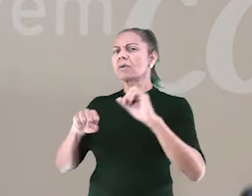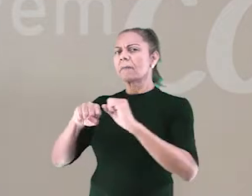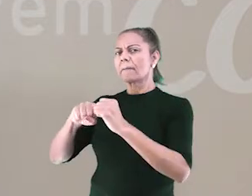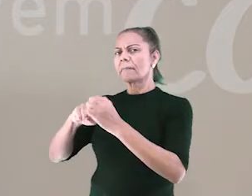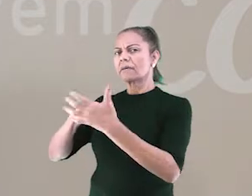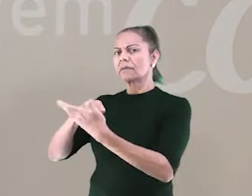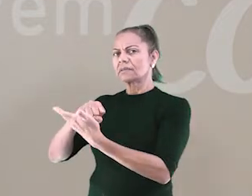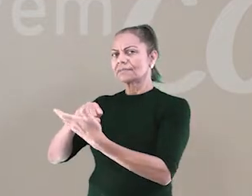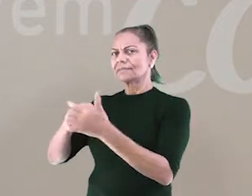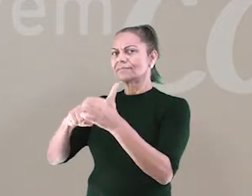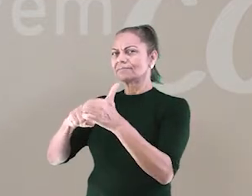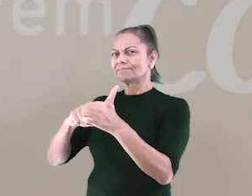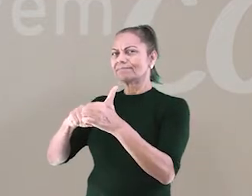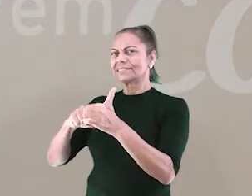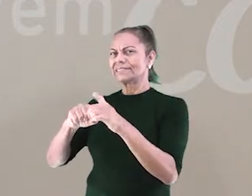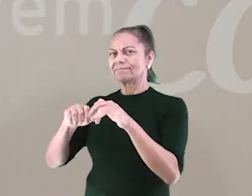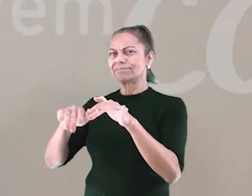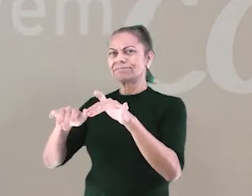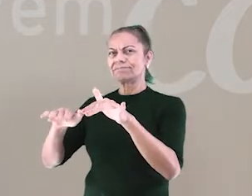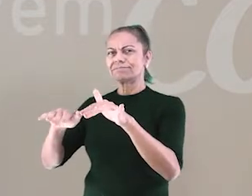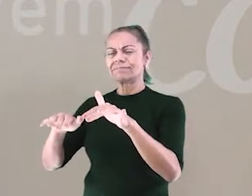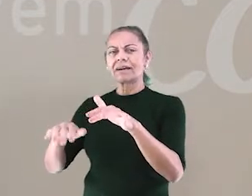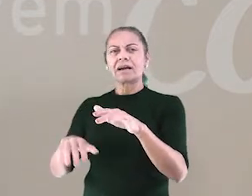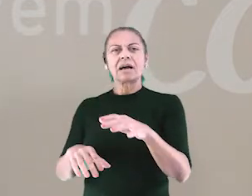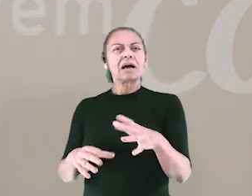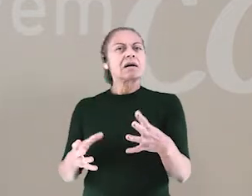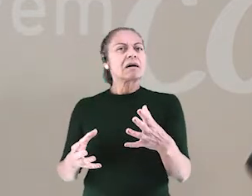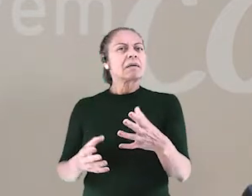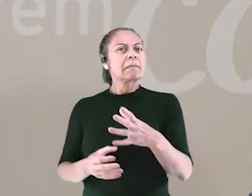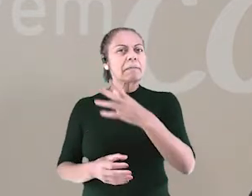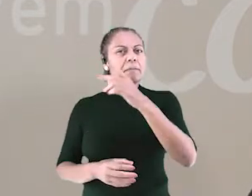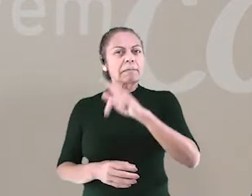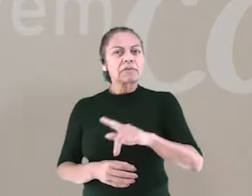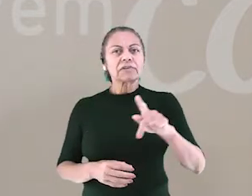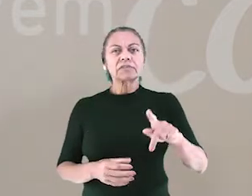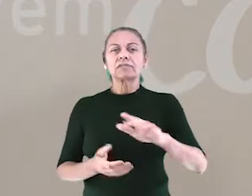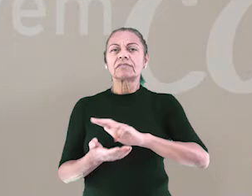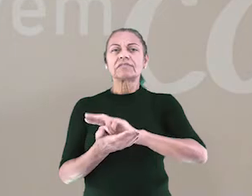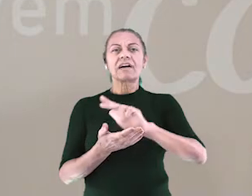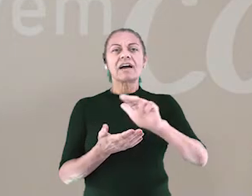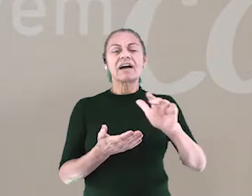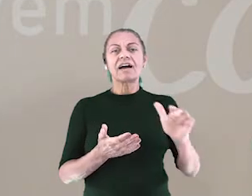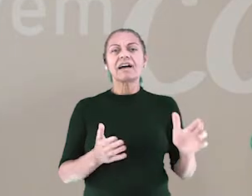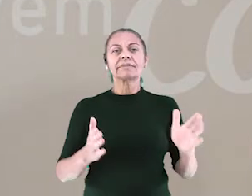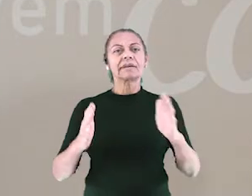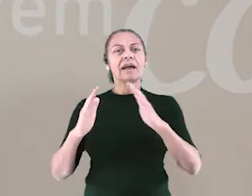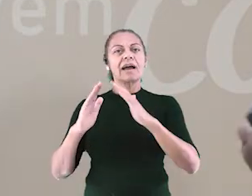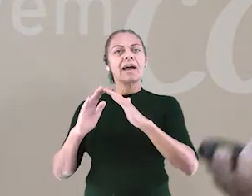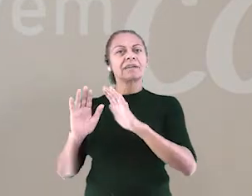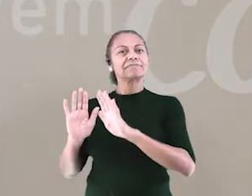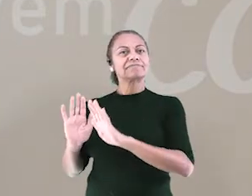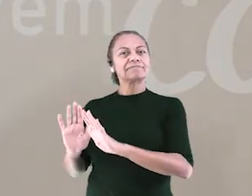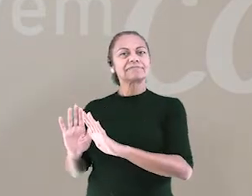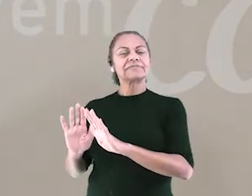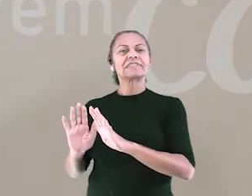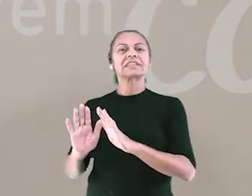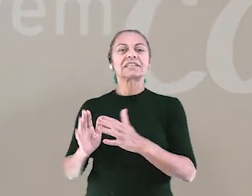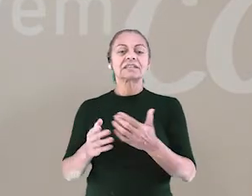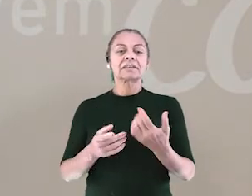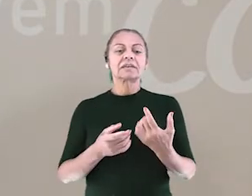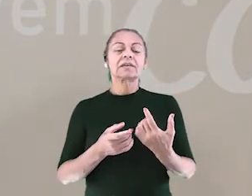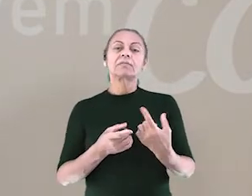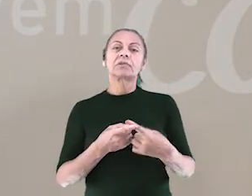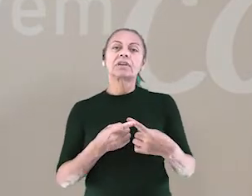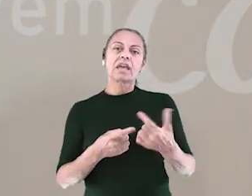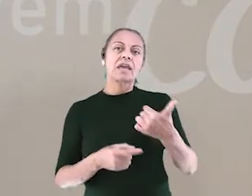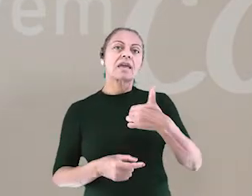na escola e começaram a dar aula de maneira remota, em casa. Eu, por exemplo, estou dando aula aqui no Centro de